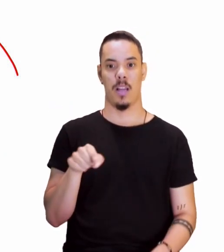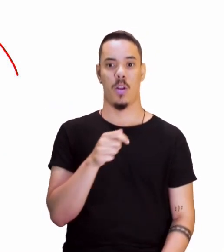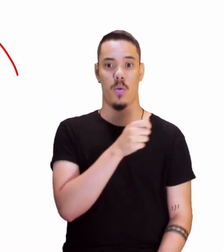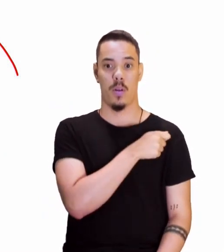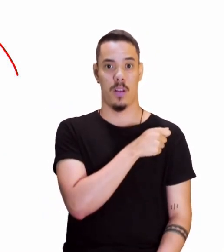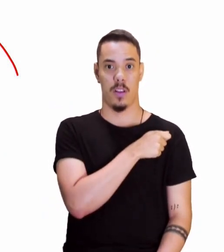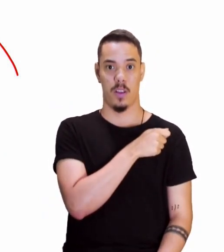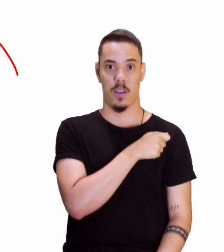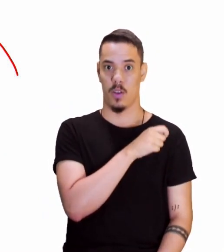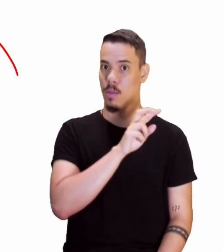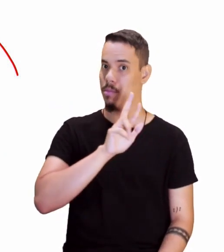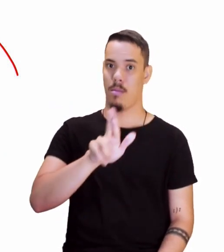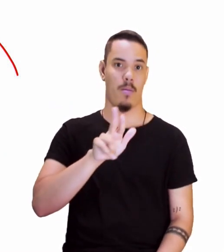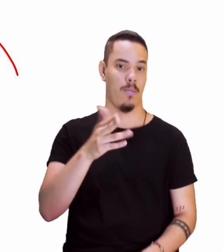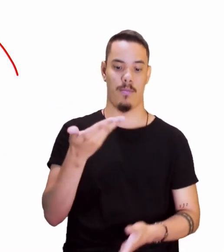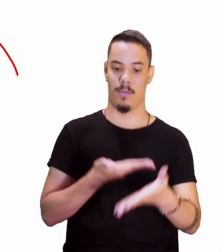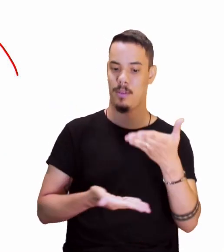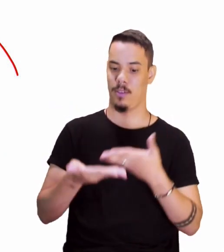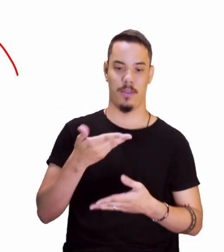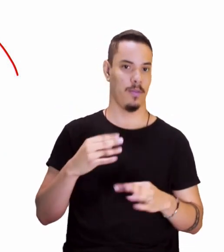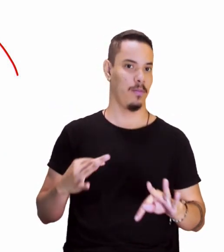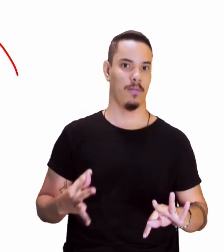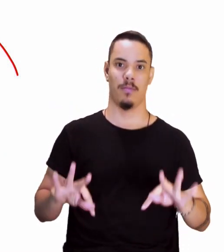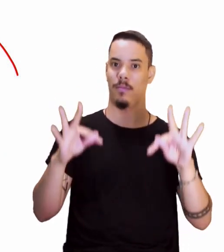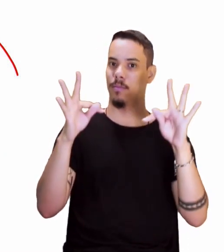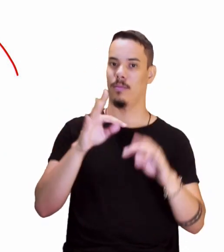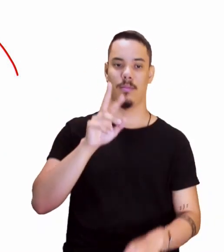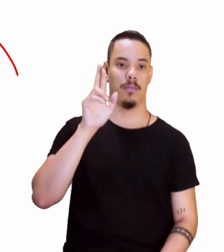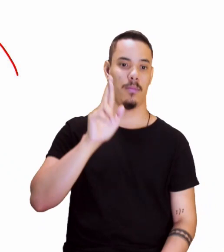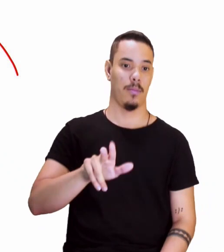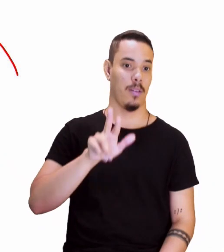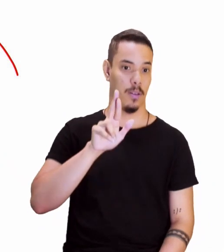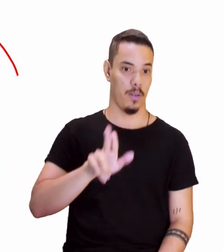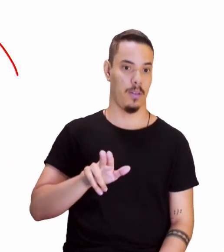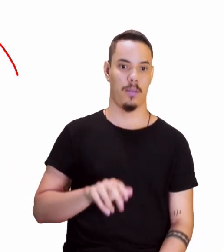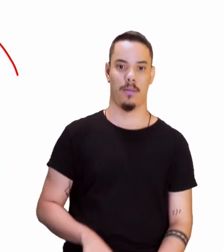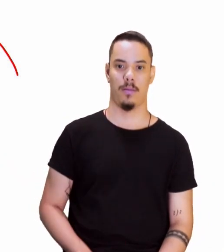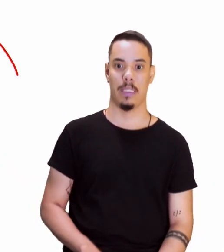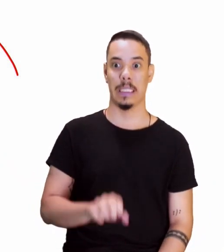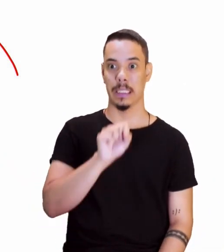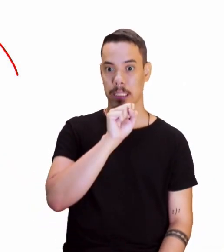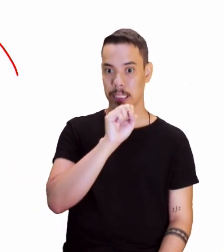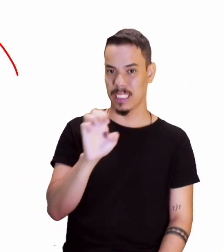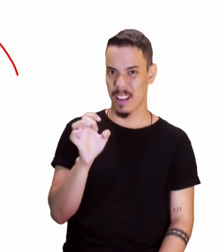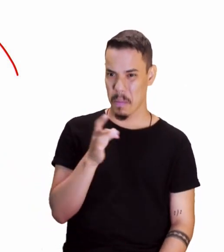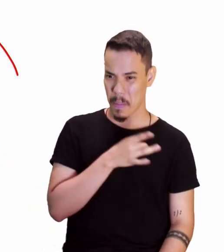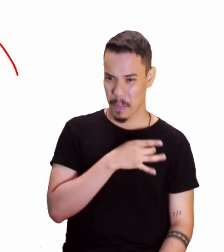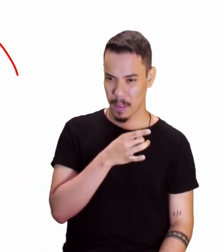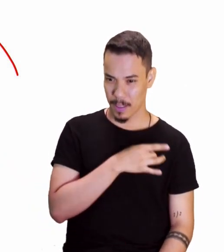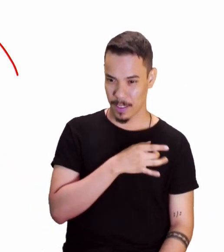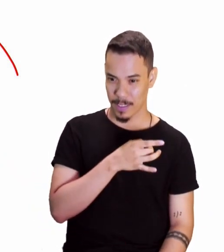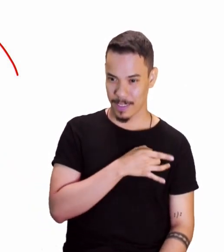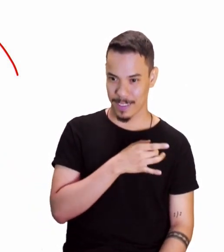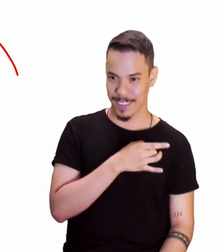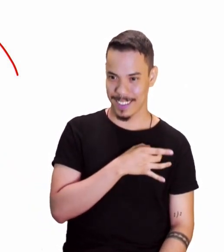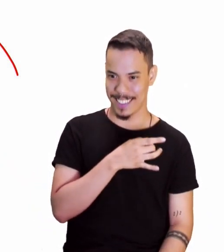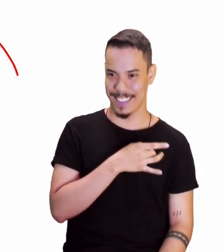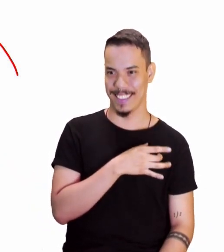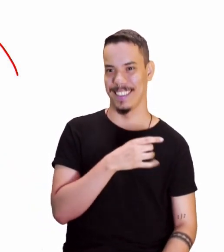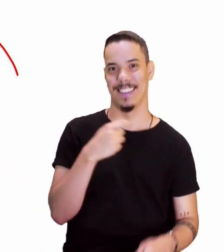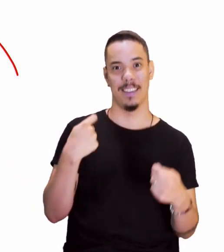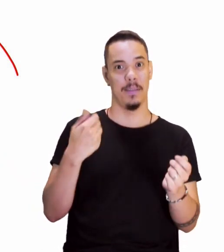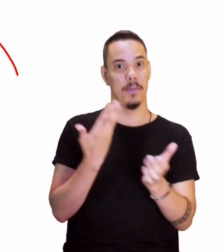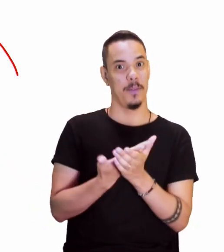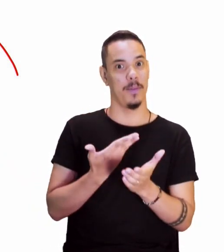estudante que não é da mediação tecnológica, né? Se ele tem medo de complemento nominal, ó, amadinha, tem que estudar com